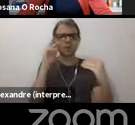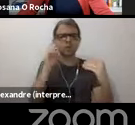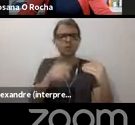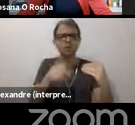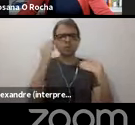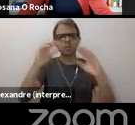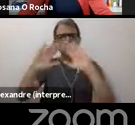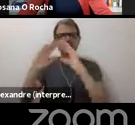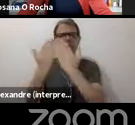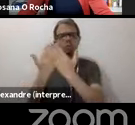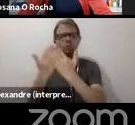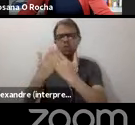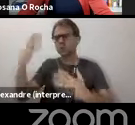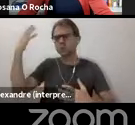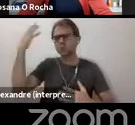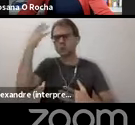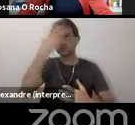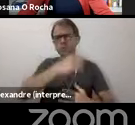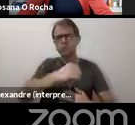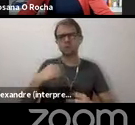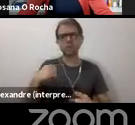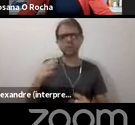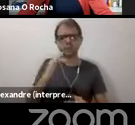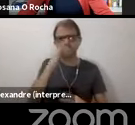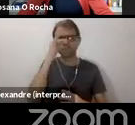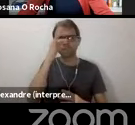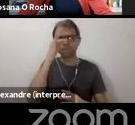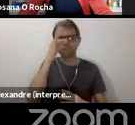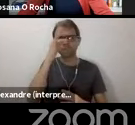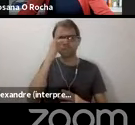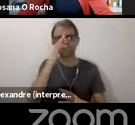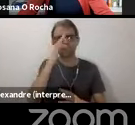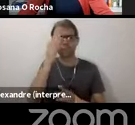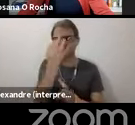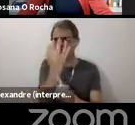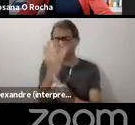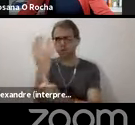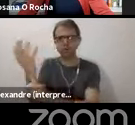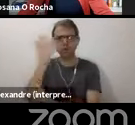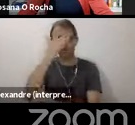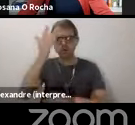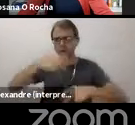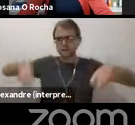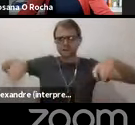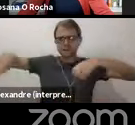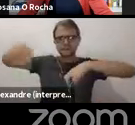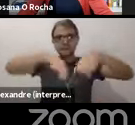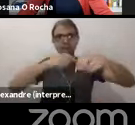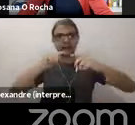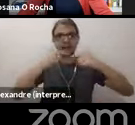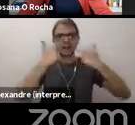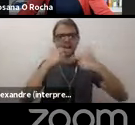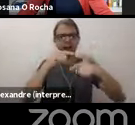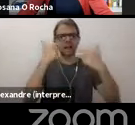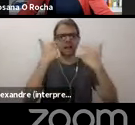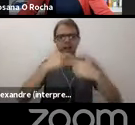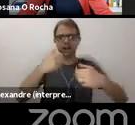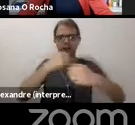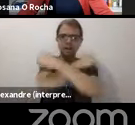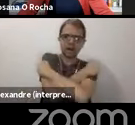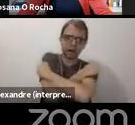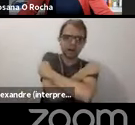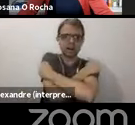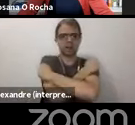escola florida, com vários sorrisos, correndo pelos campos, brincando, sorrindo,